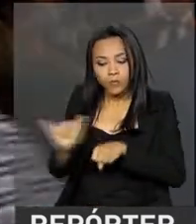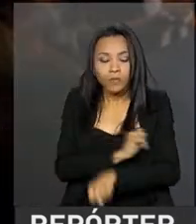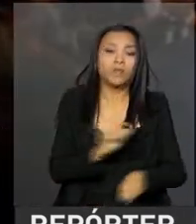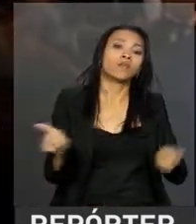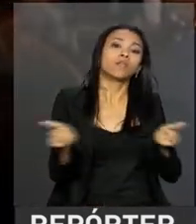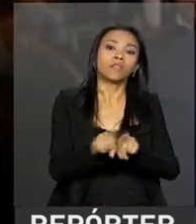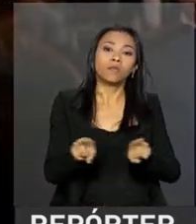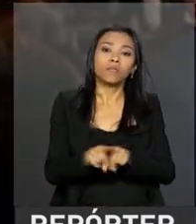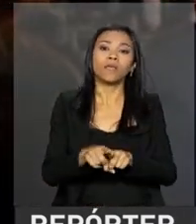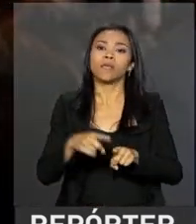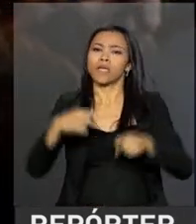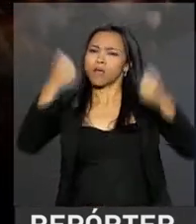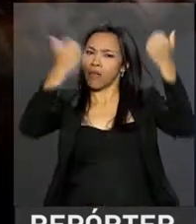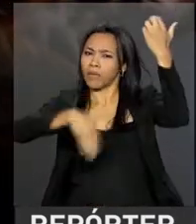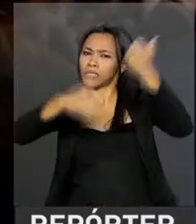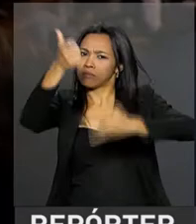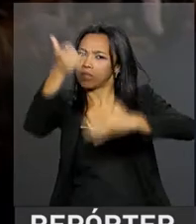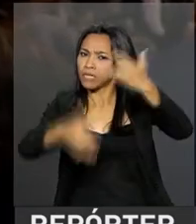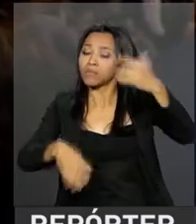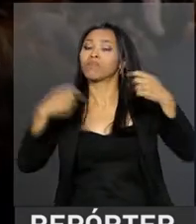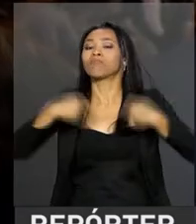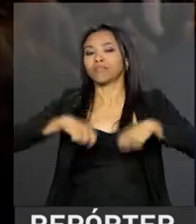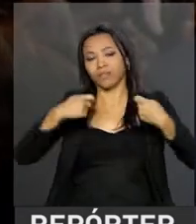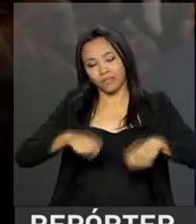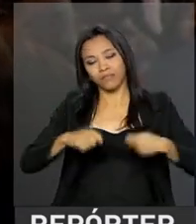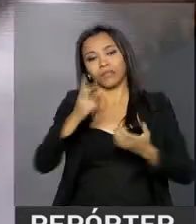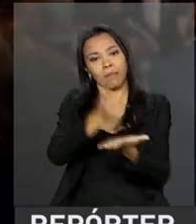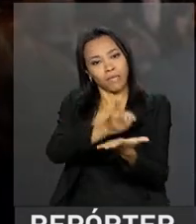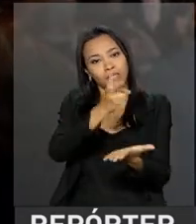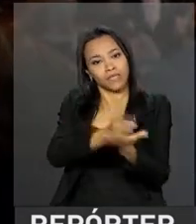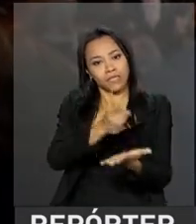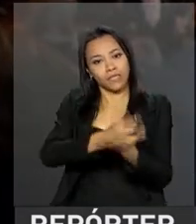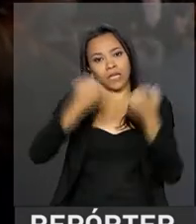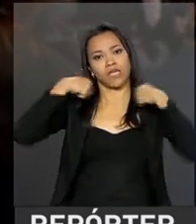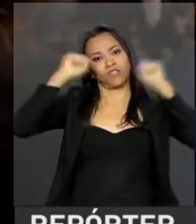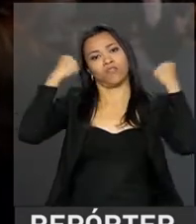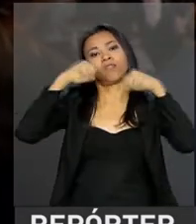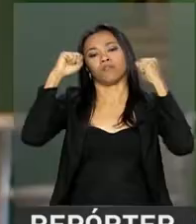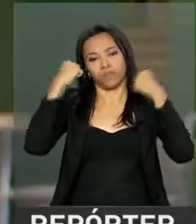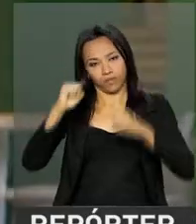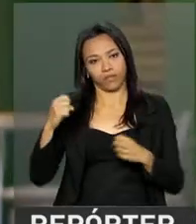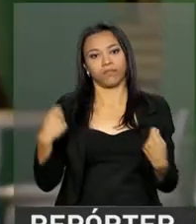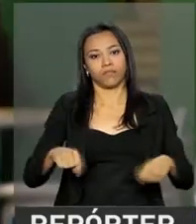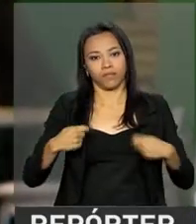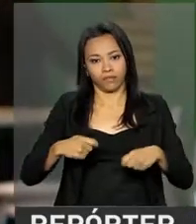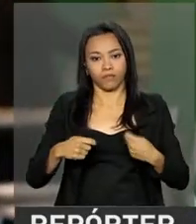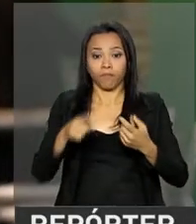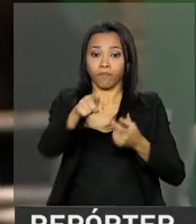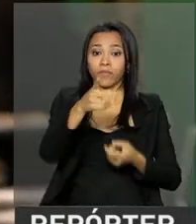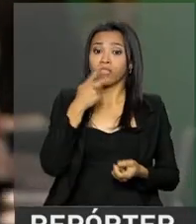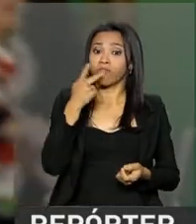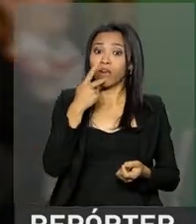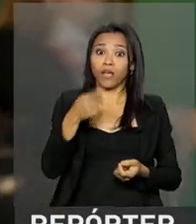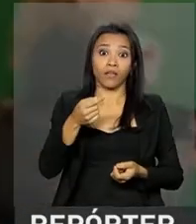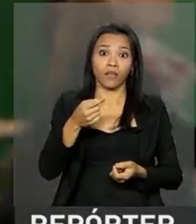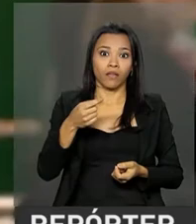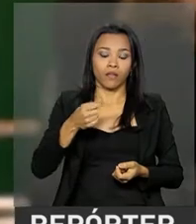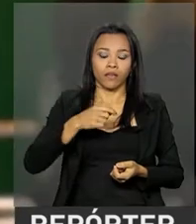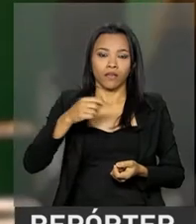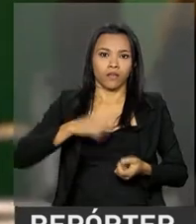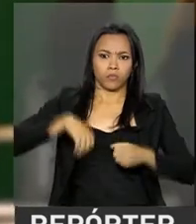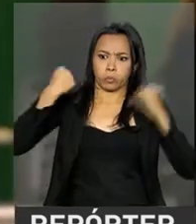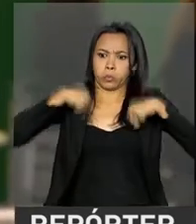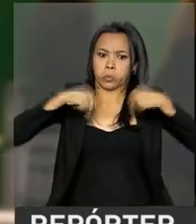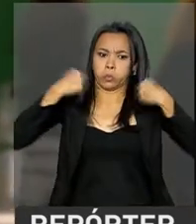os participantes do painel que é necessário manter uma rotina de exercícios físicos. E não é preciso radicalismo, basta